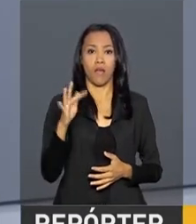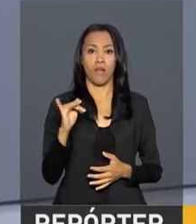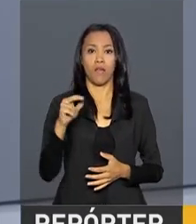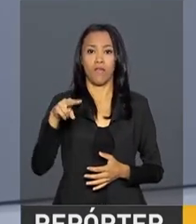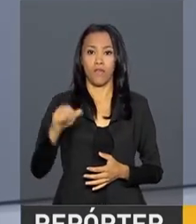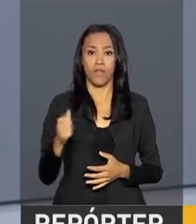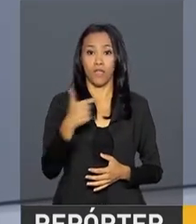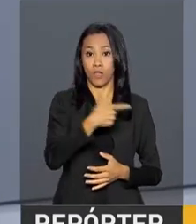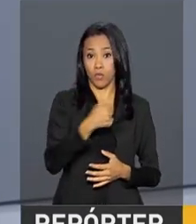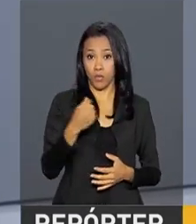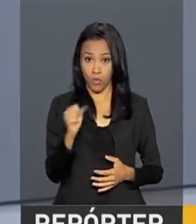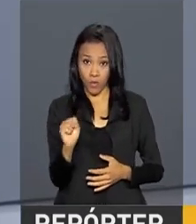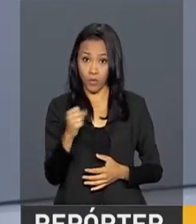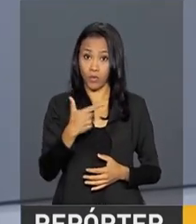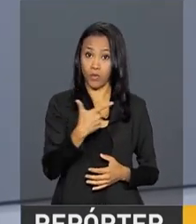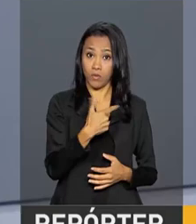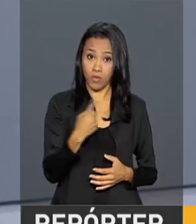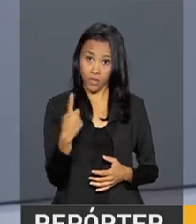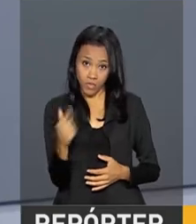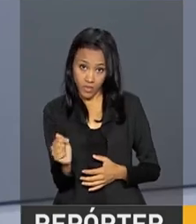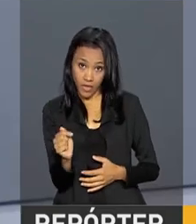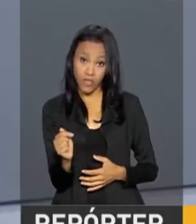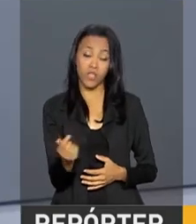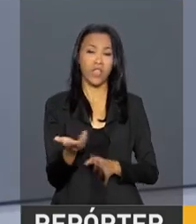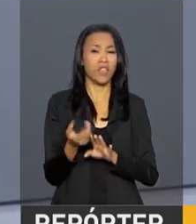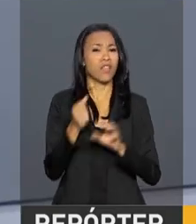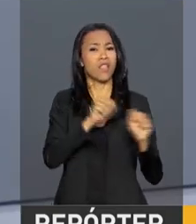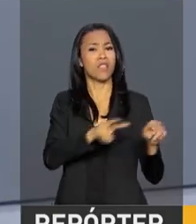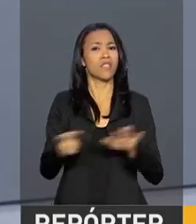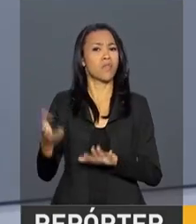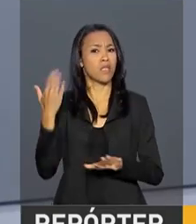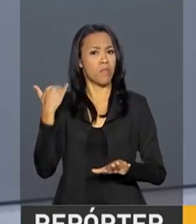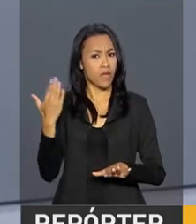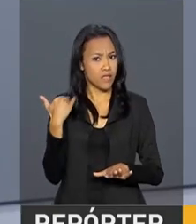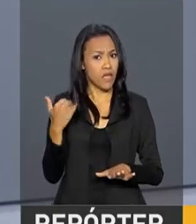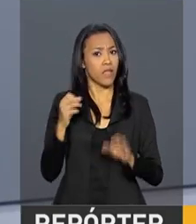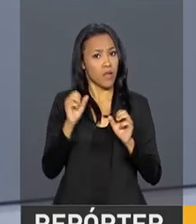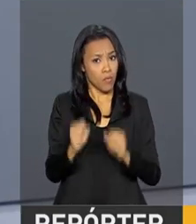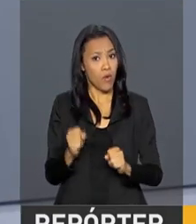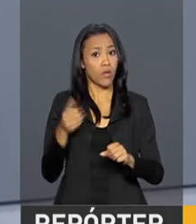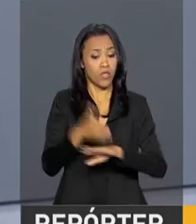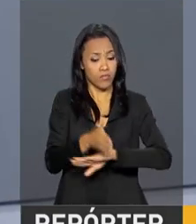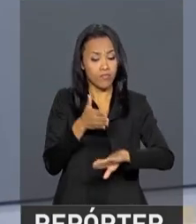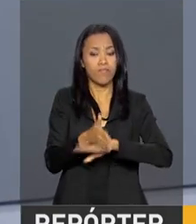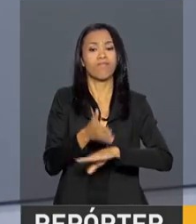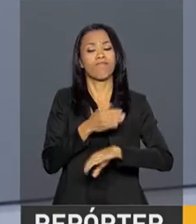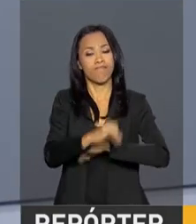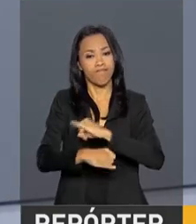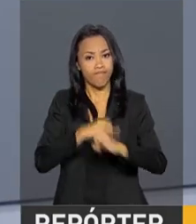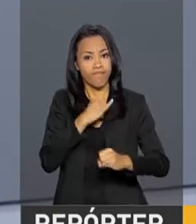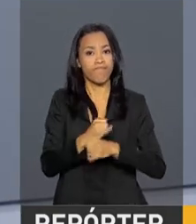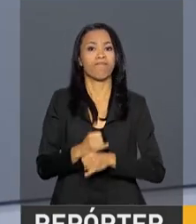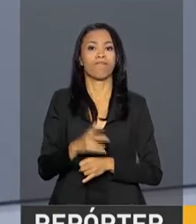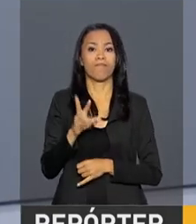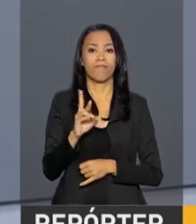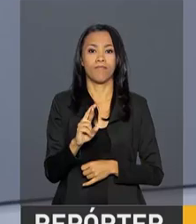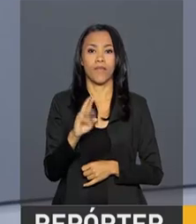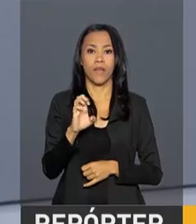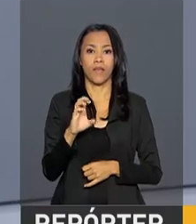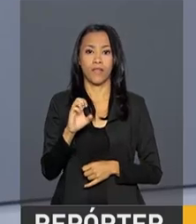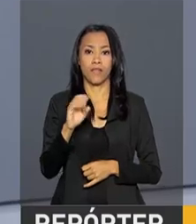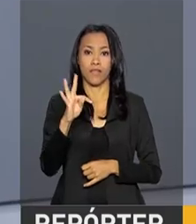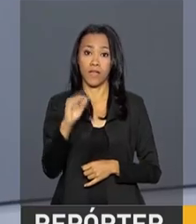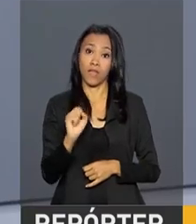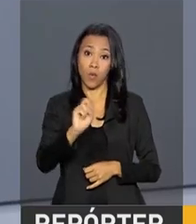2017 a consulta liberada desde a semana passada poderá ser feita no site da receita federal ou por meio do receitafone